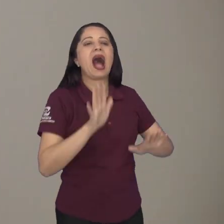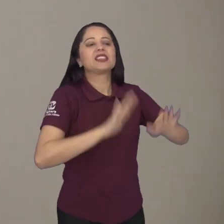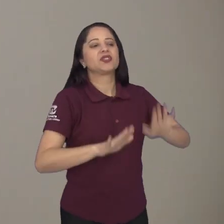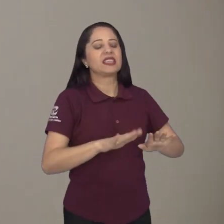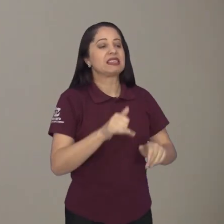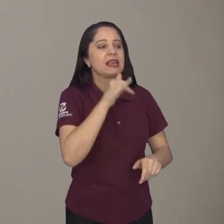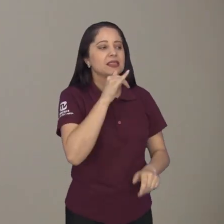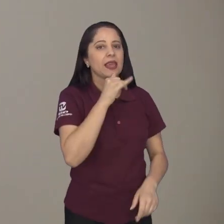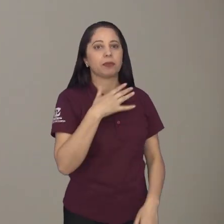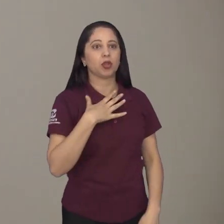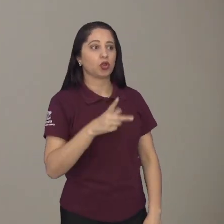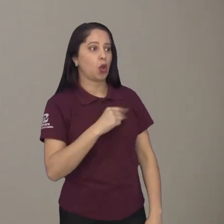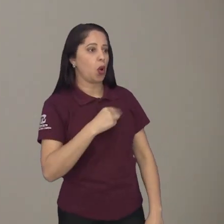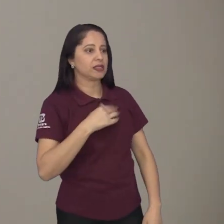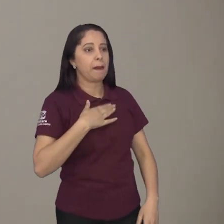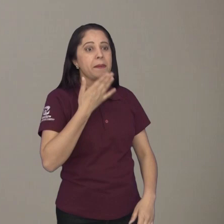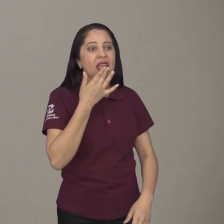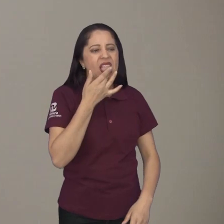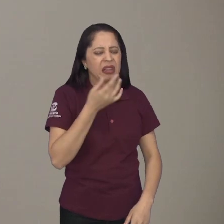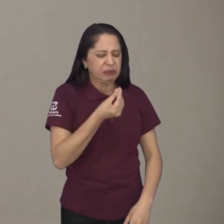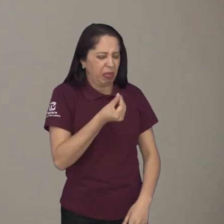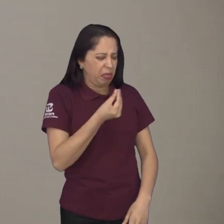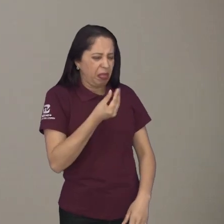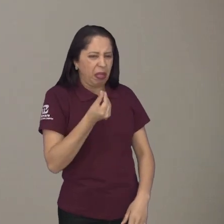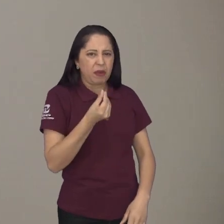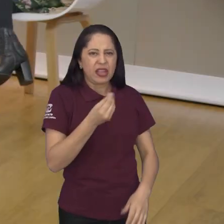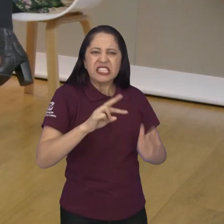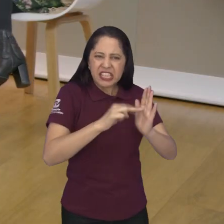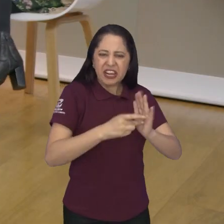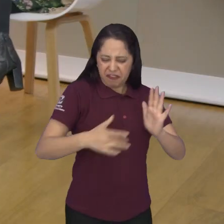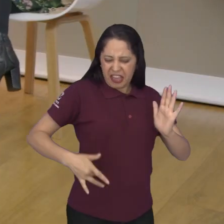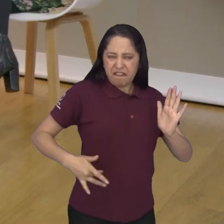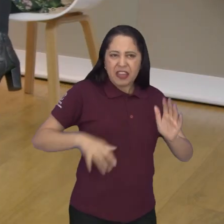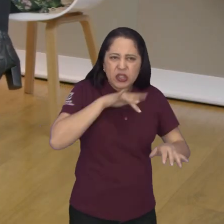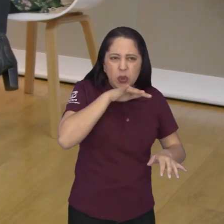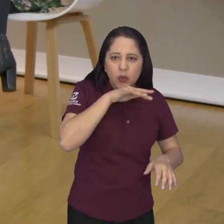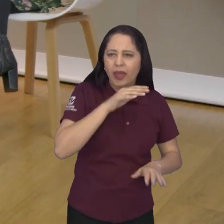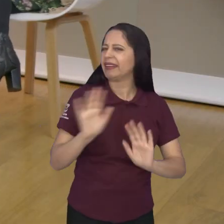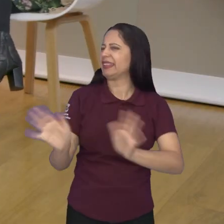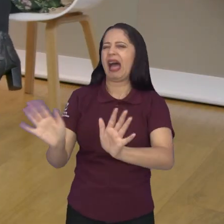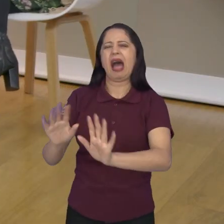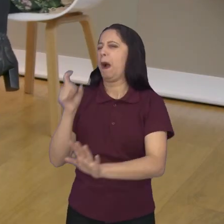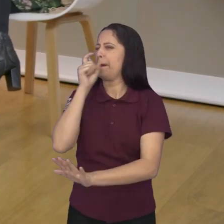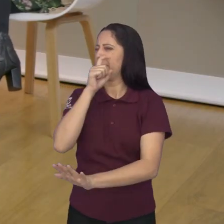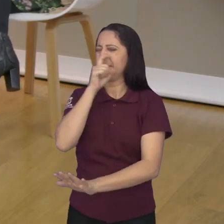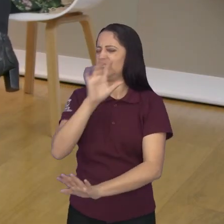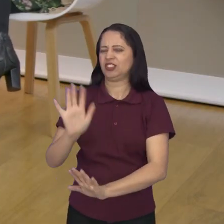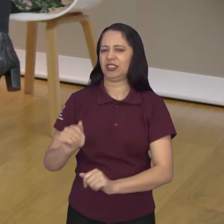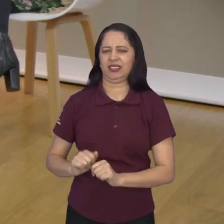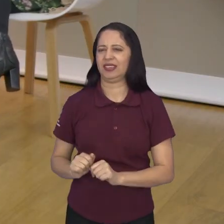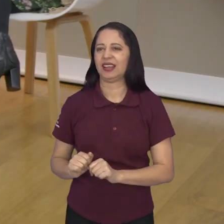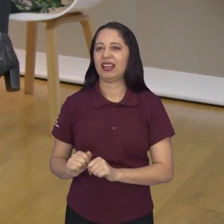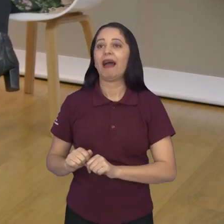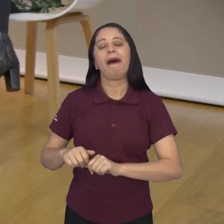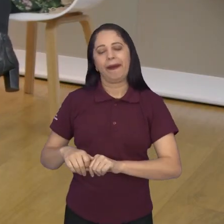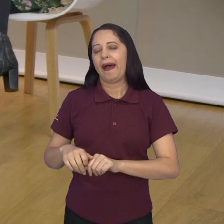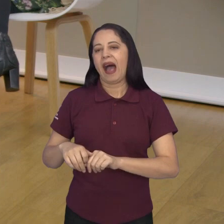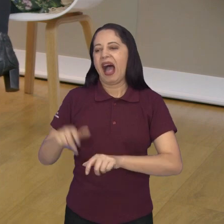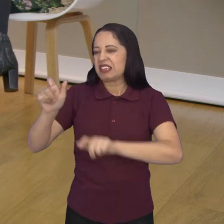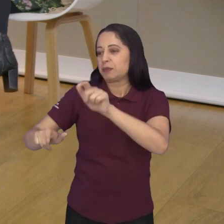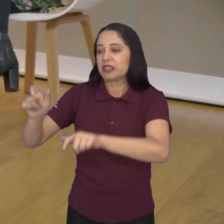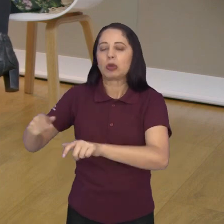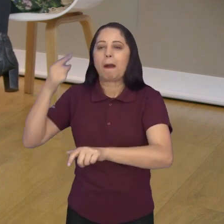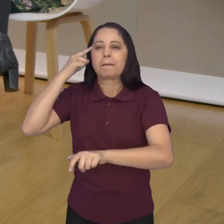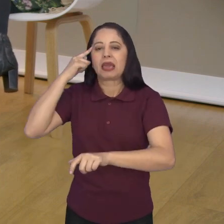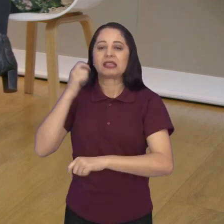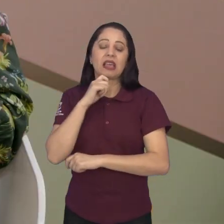assim, eu tô com a minha boca tá amarga, tem relação com o fígado, é verdade, é um mito, é verdade. Não. As pessoas têm esse costume